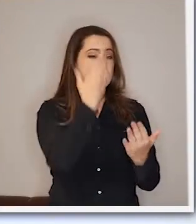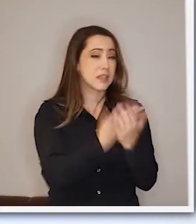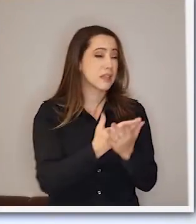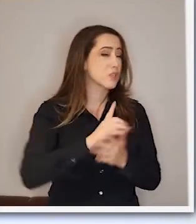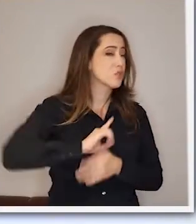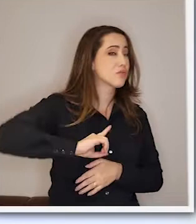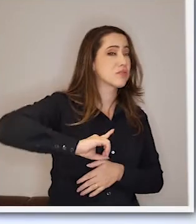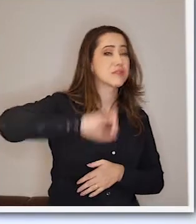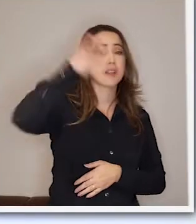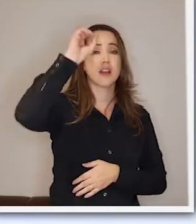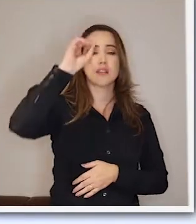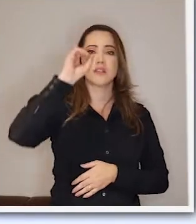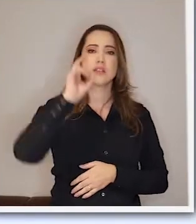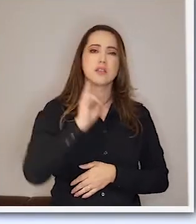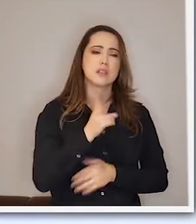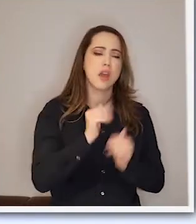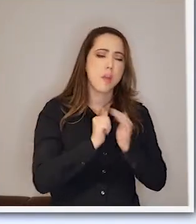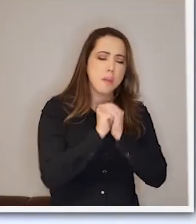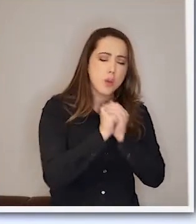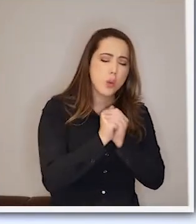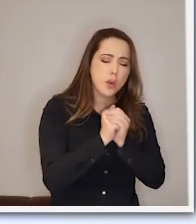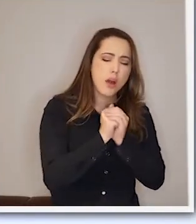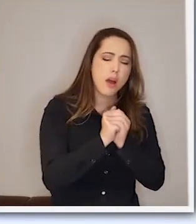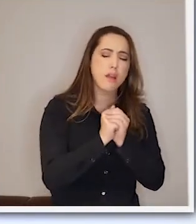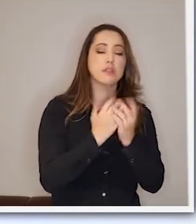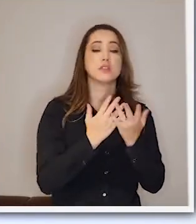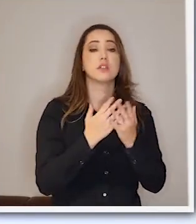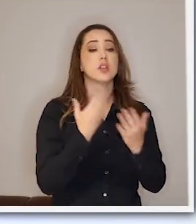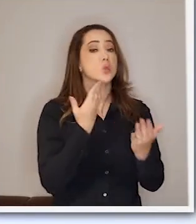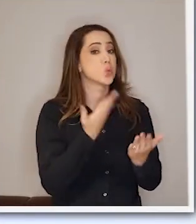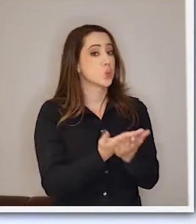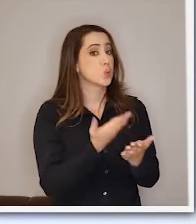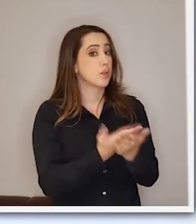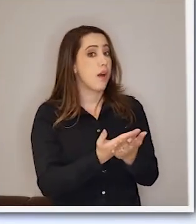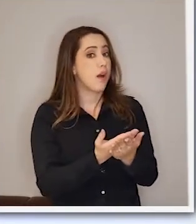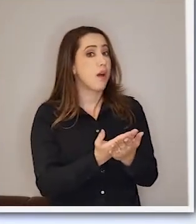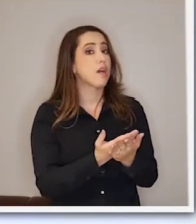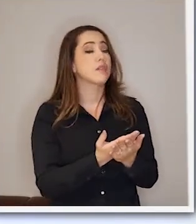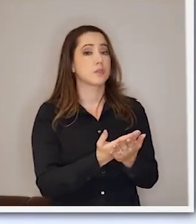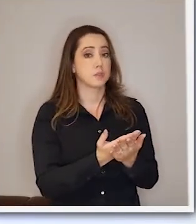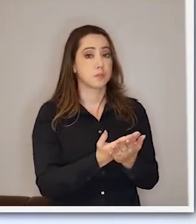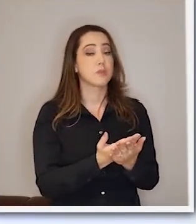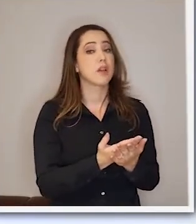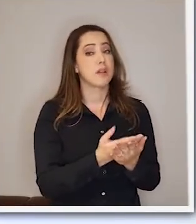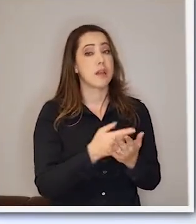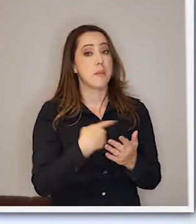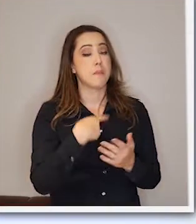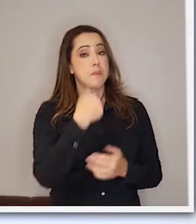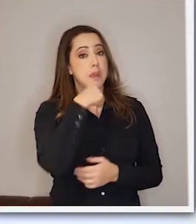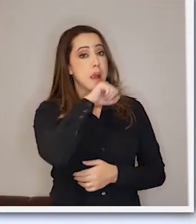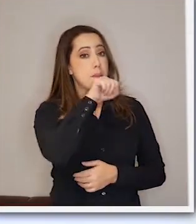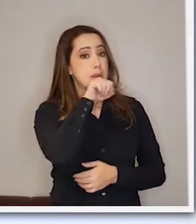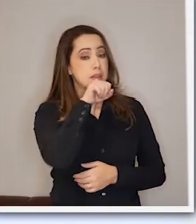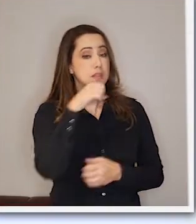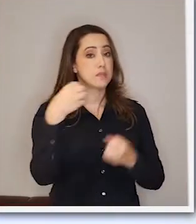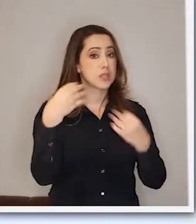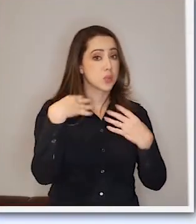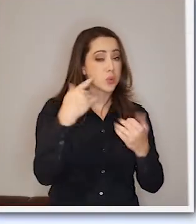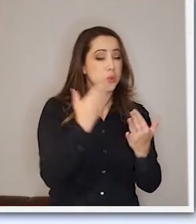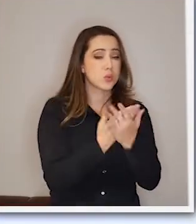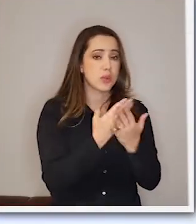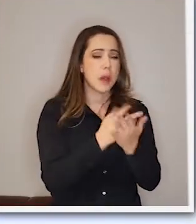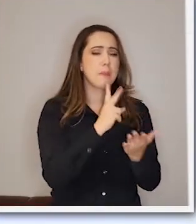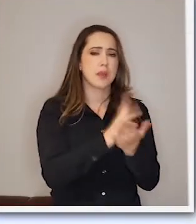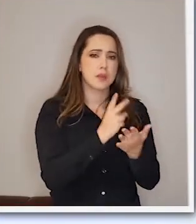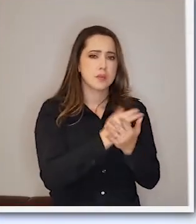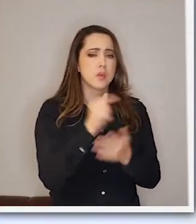acreditar muito em Deus, sempre orar, sempre depender dele, estudar, embora fosse uma mulher com uma escolaridade muito baixa, ela fez